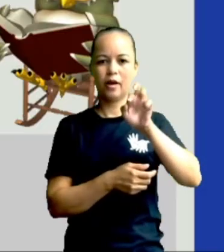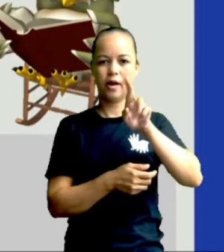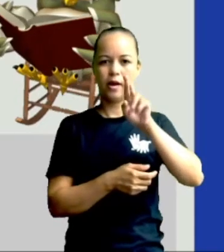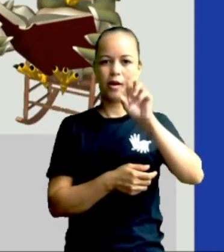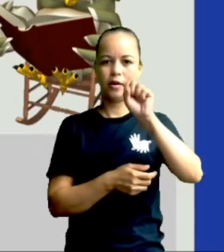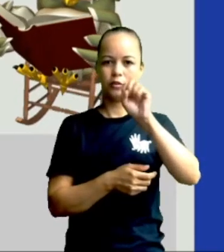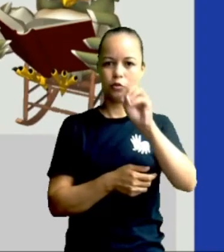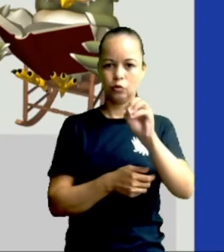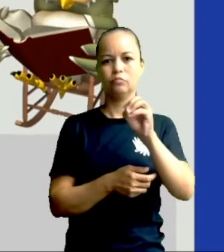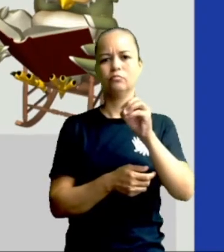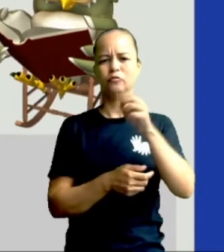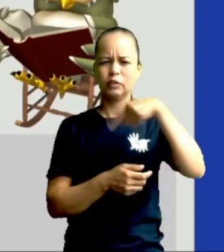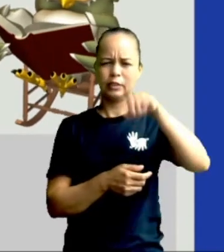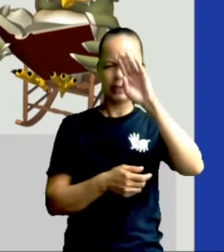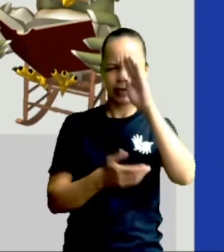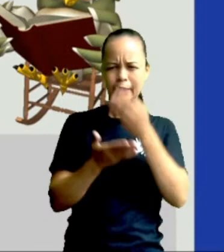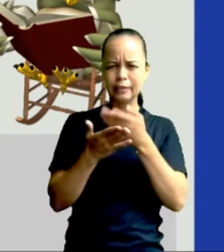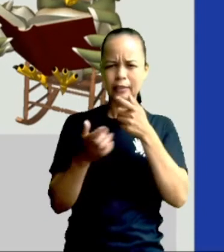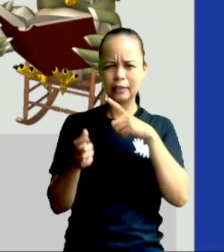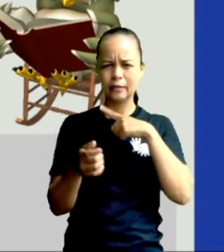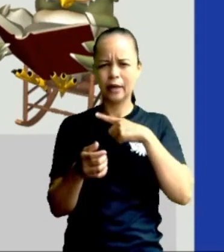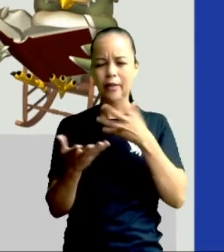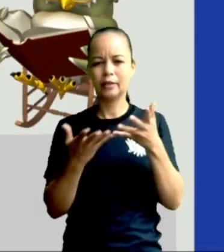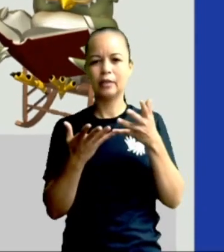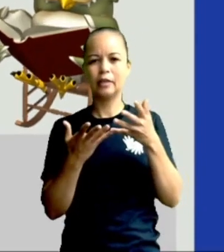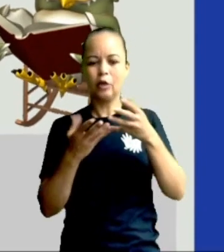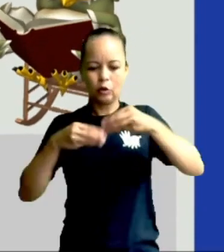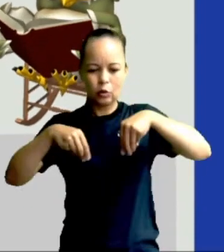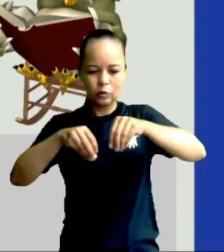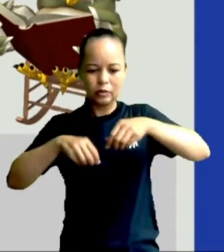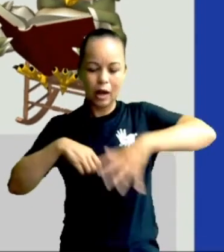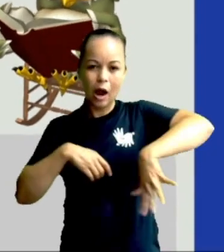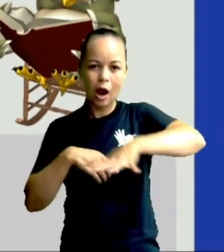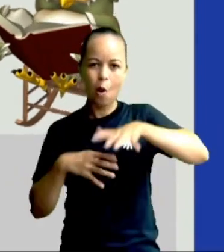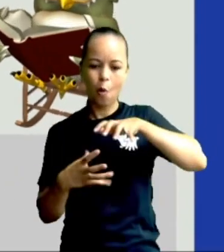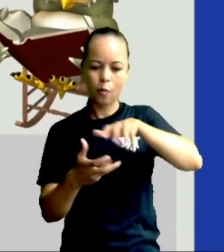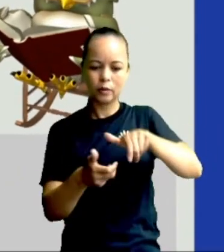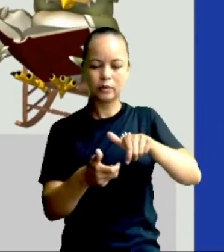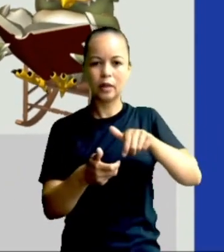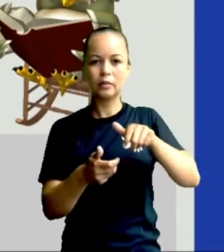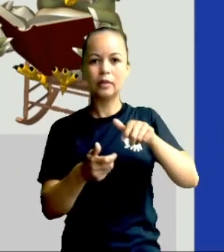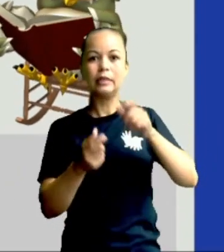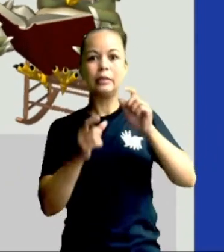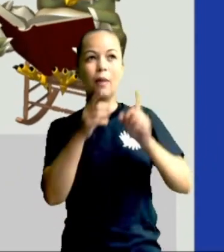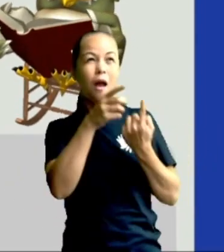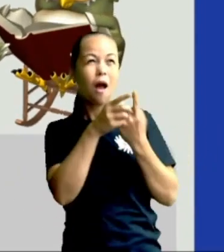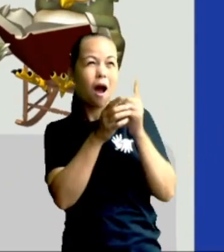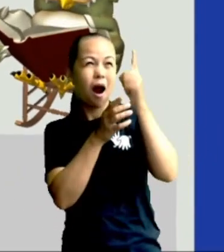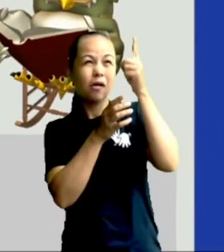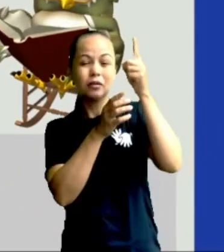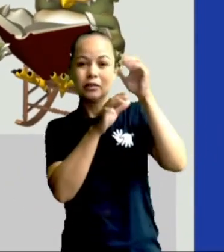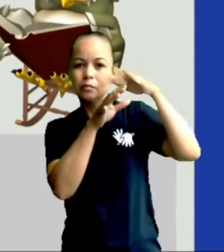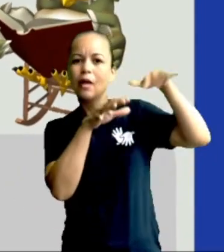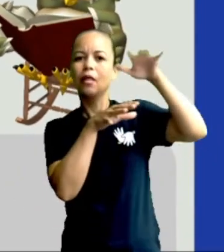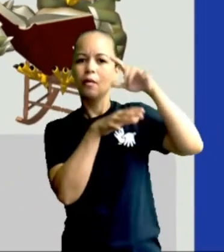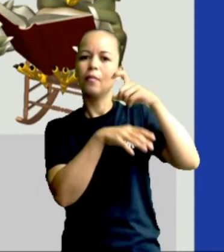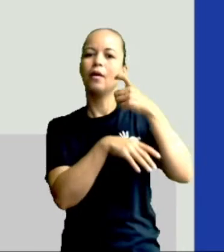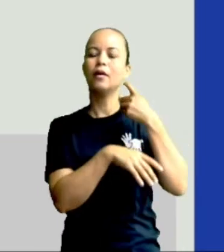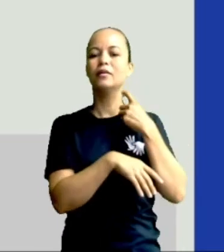existe lixo no universo. A gente não se contenta em poluir só o planeta Terra, a gente ainda polui lá fora. Vê só, que